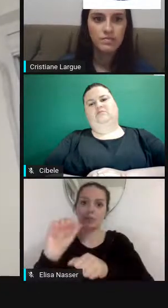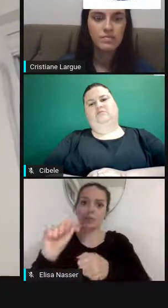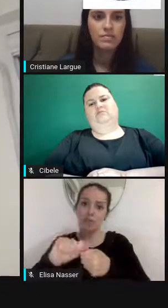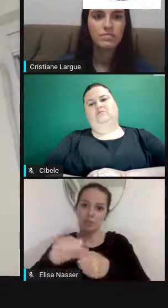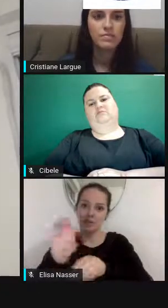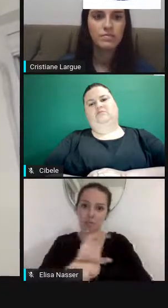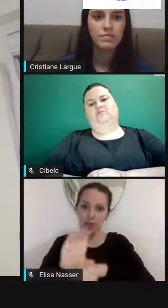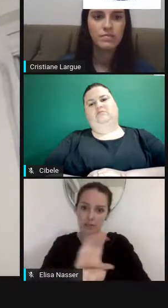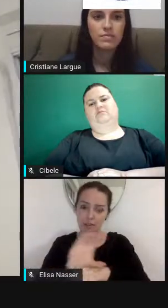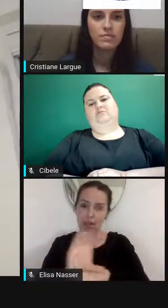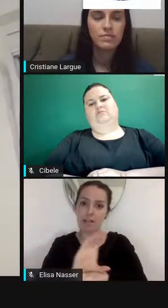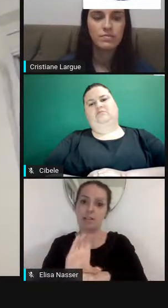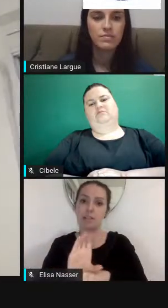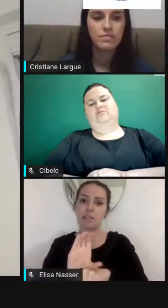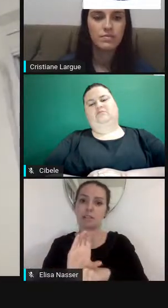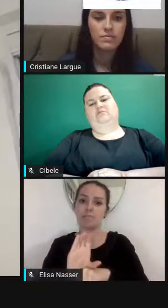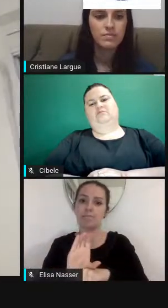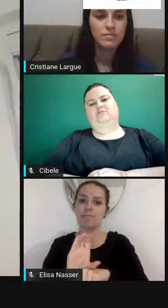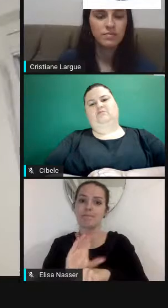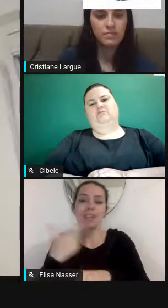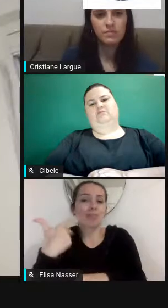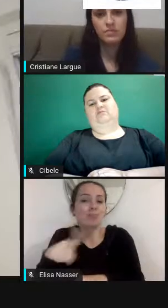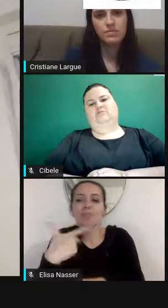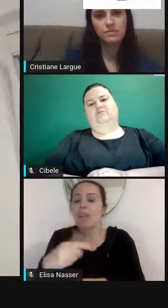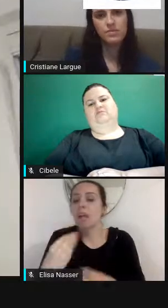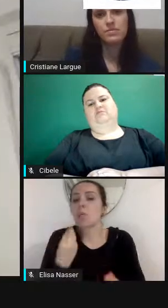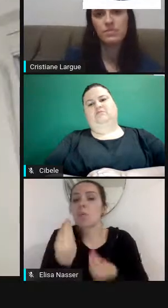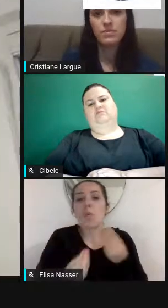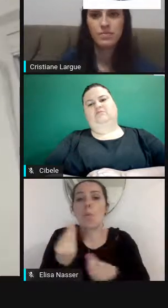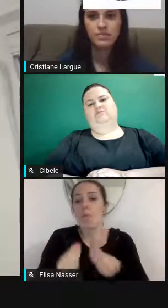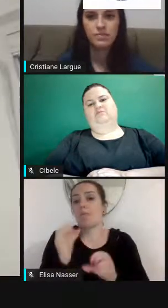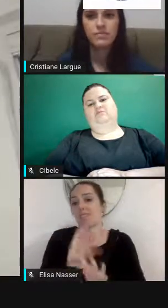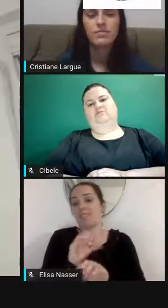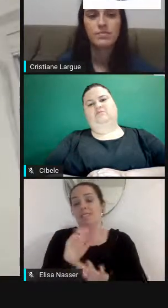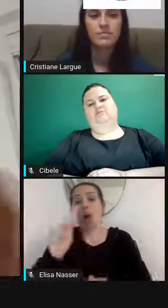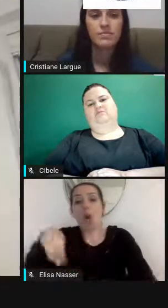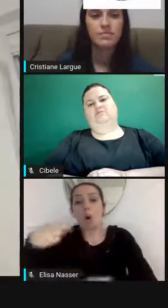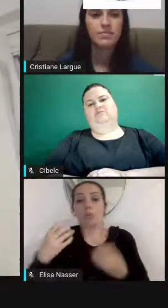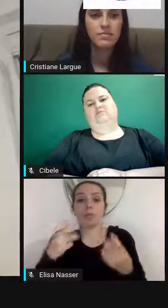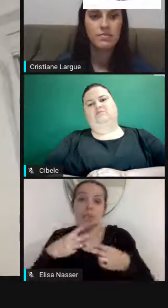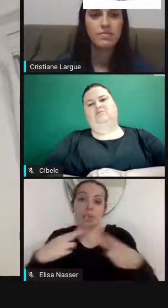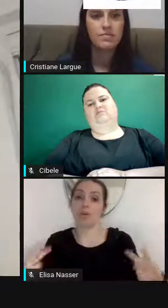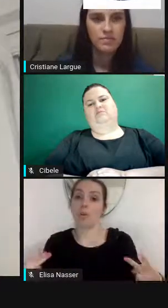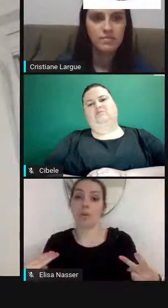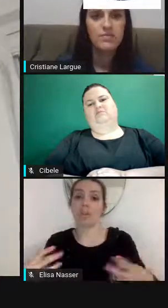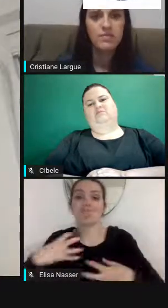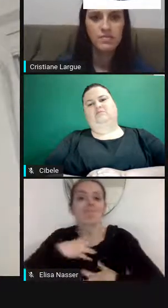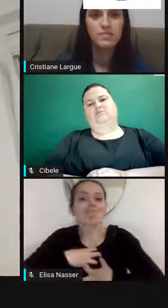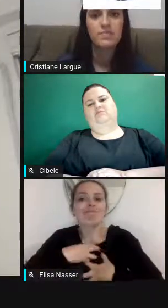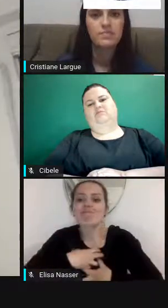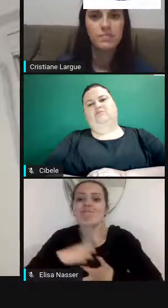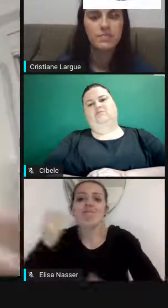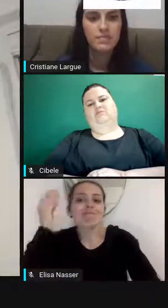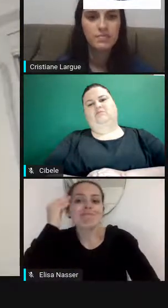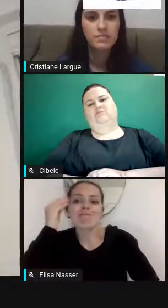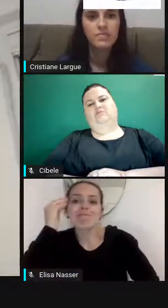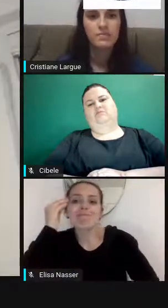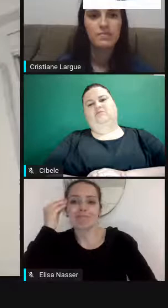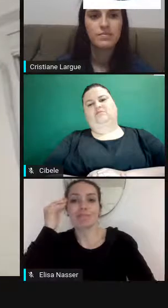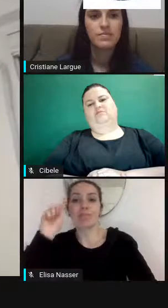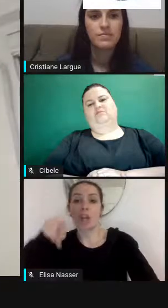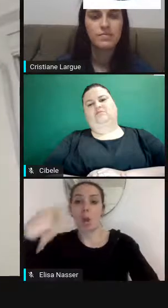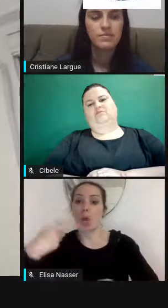eles vão o pessoal não tem como ensinar outra coisa também não vivenciou a parada é muito difícil e esse negócio de